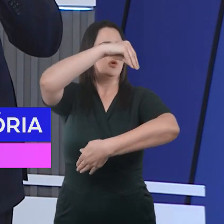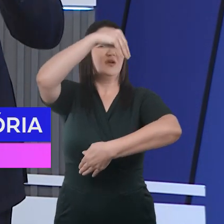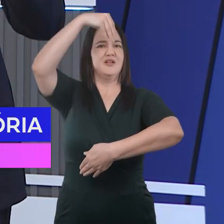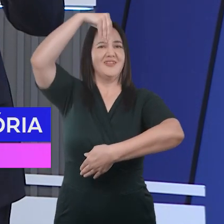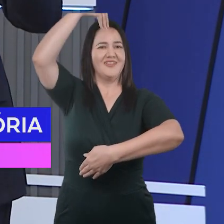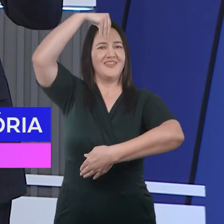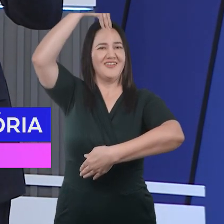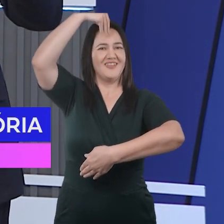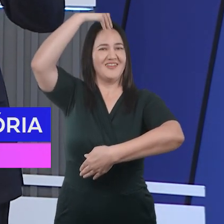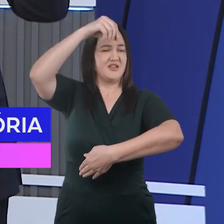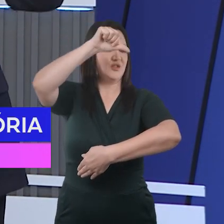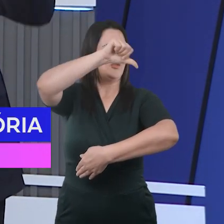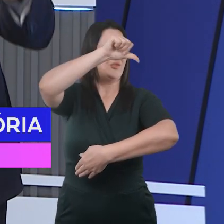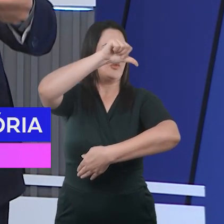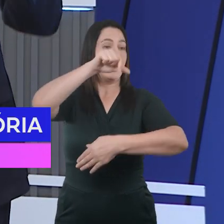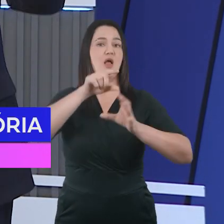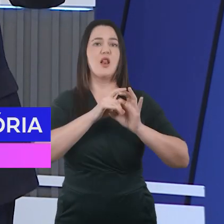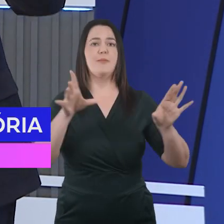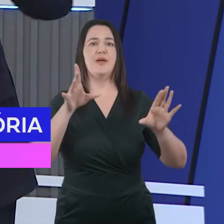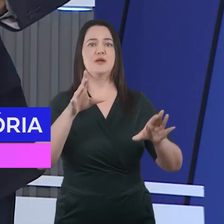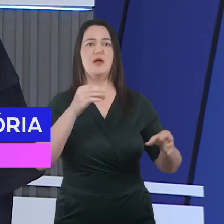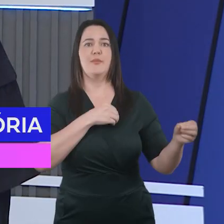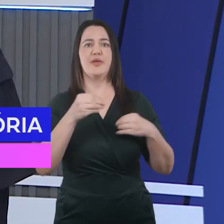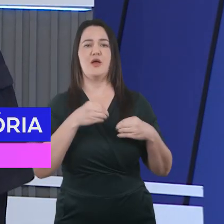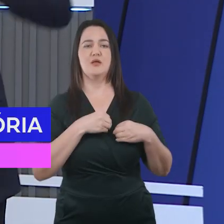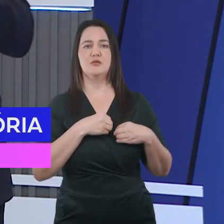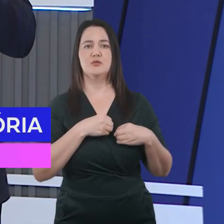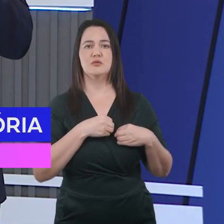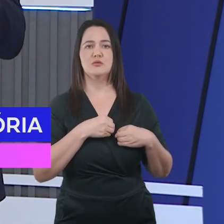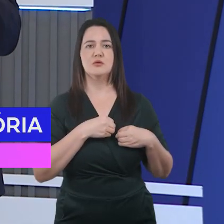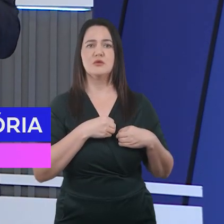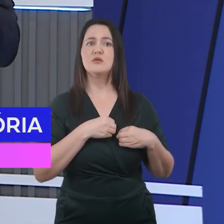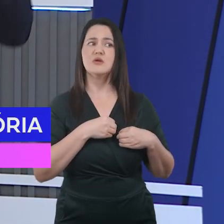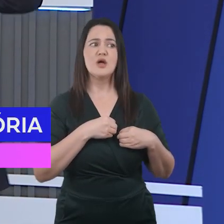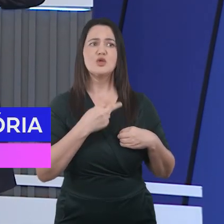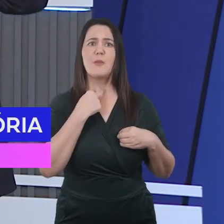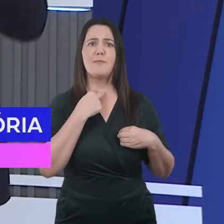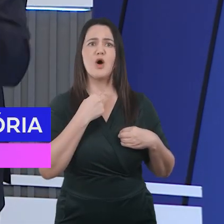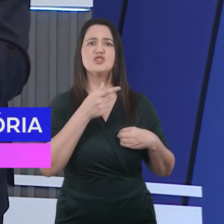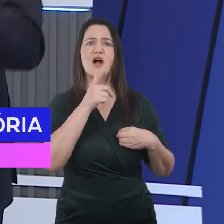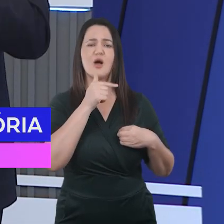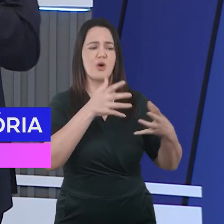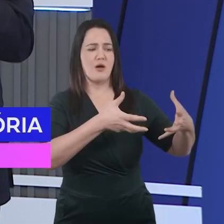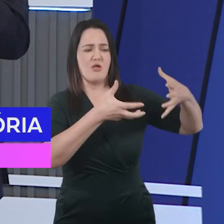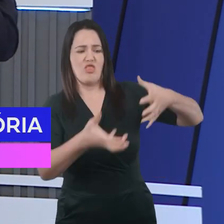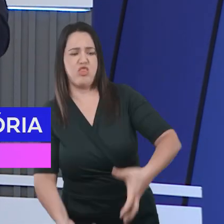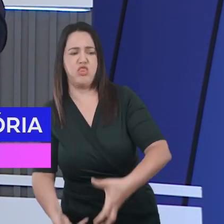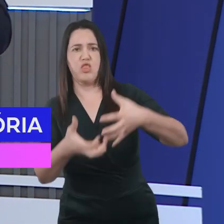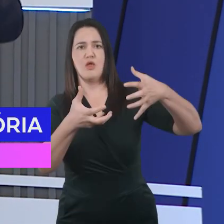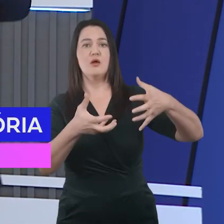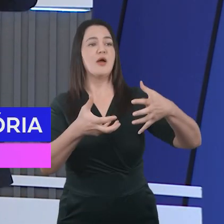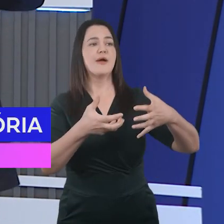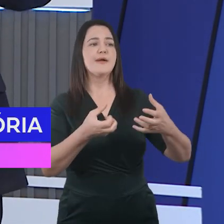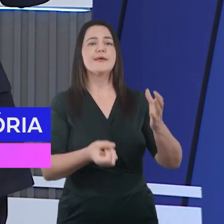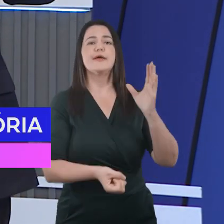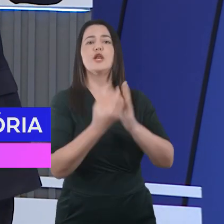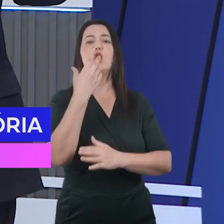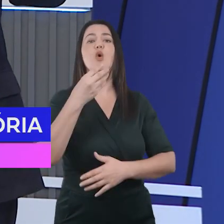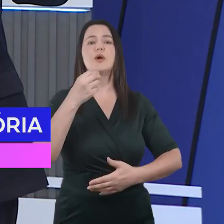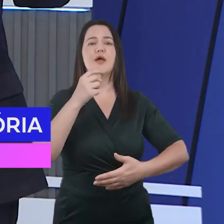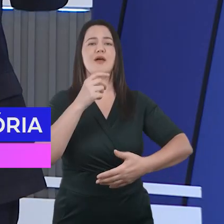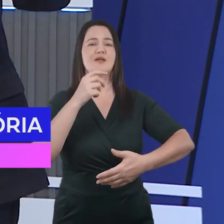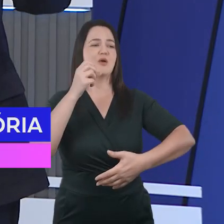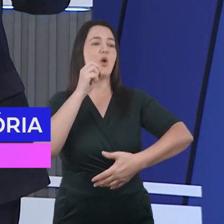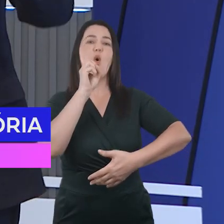rápido possível para ser liberto das consequências desse pecado original. Como você não pode mergulhar um bebê na água para batizá-lo, criou-se então